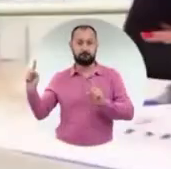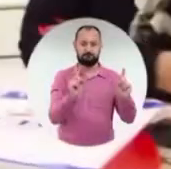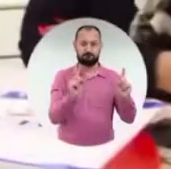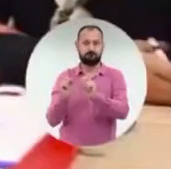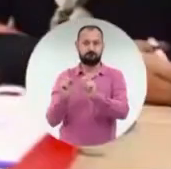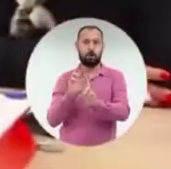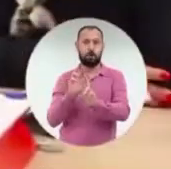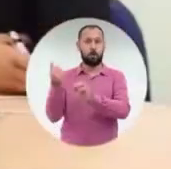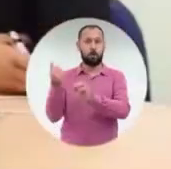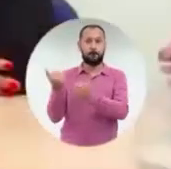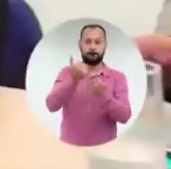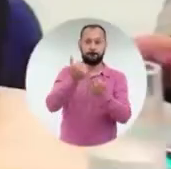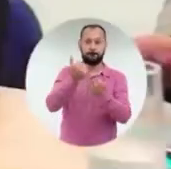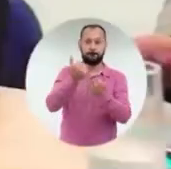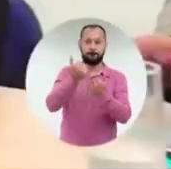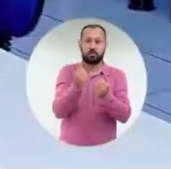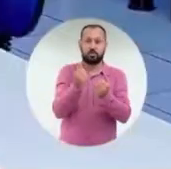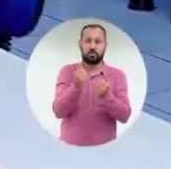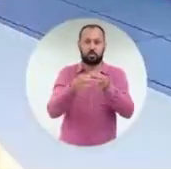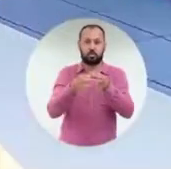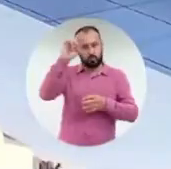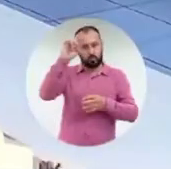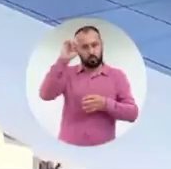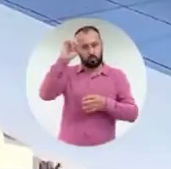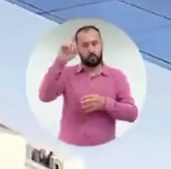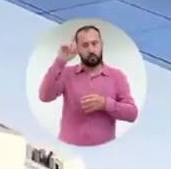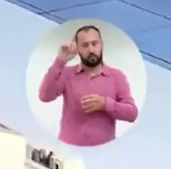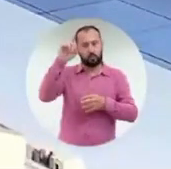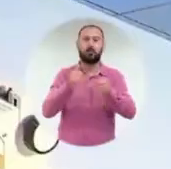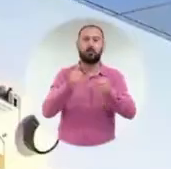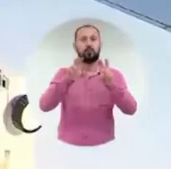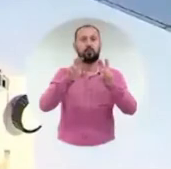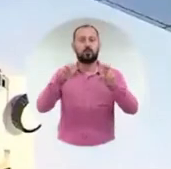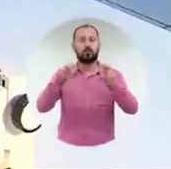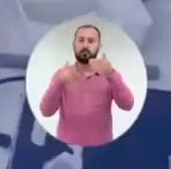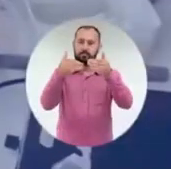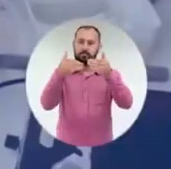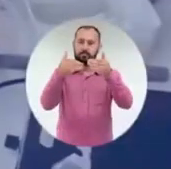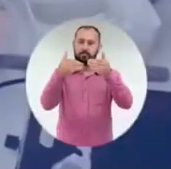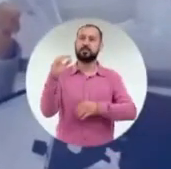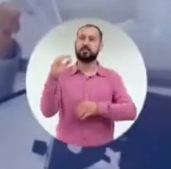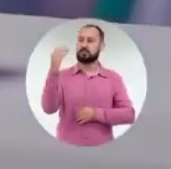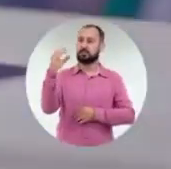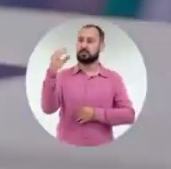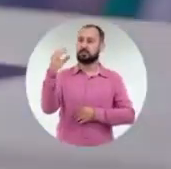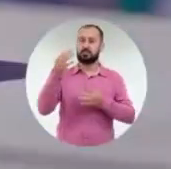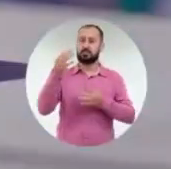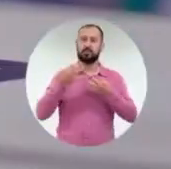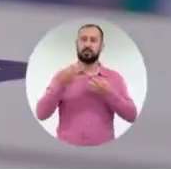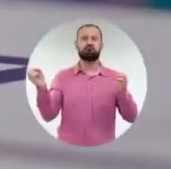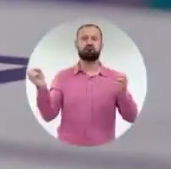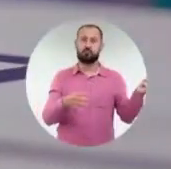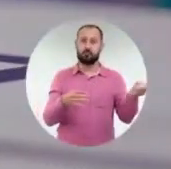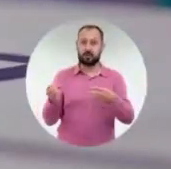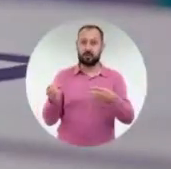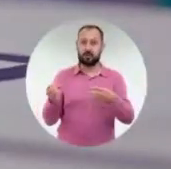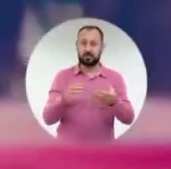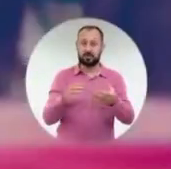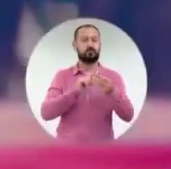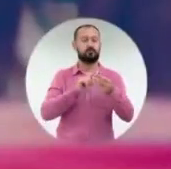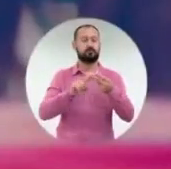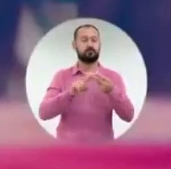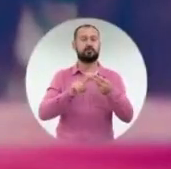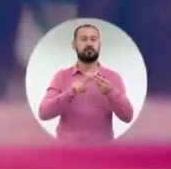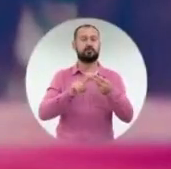Reitores atua nos eixos de desenvolvimento de ciência, tecnologia e inovação, excelência na educação básica